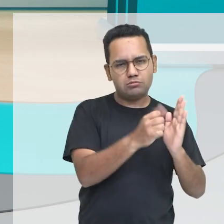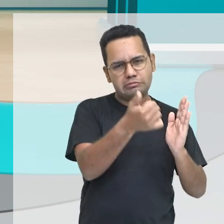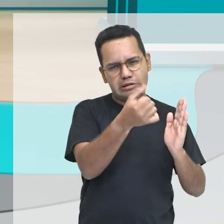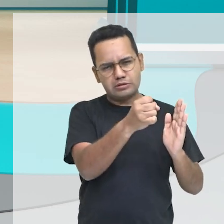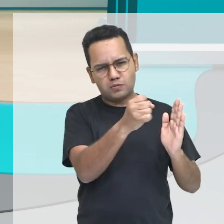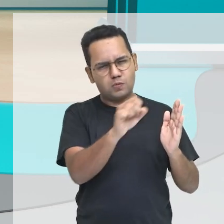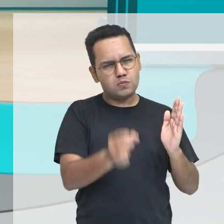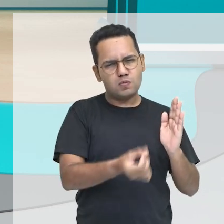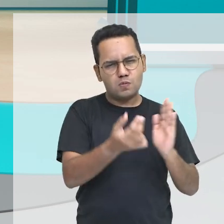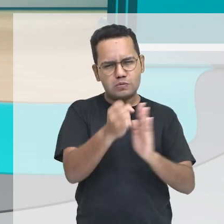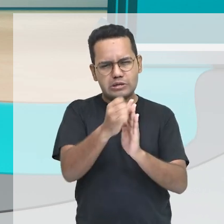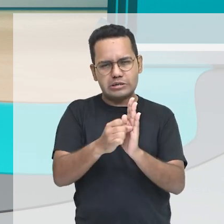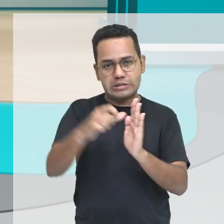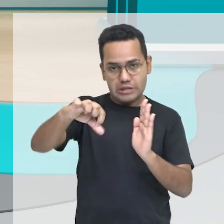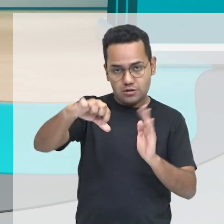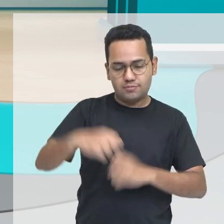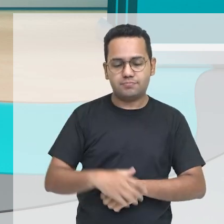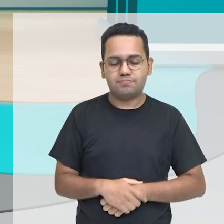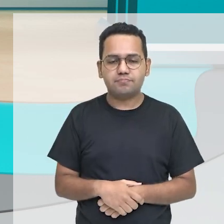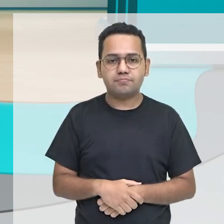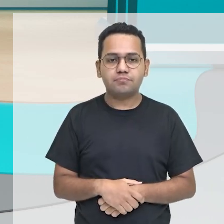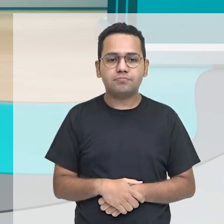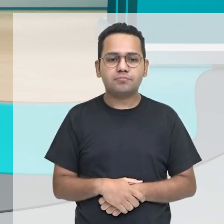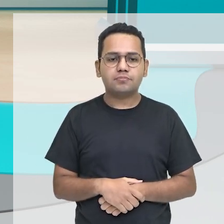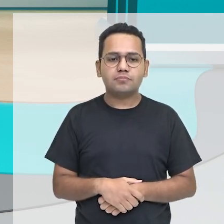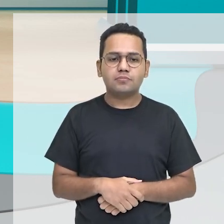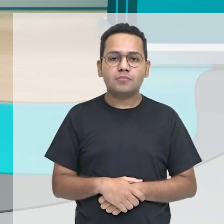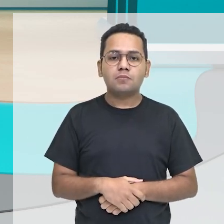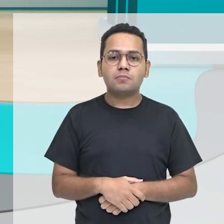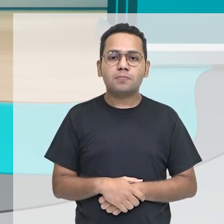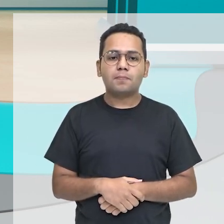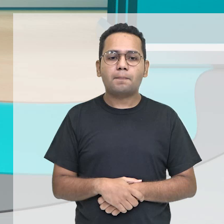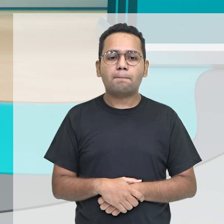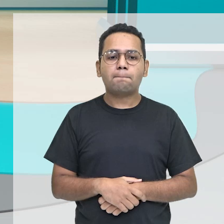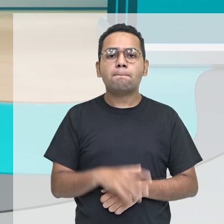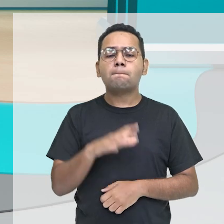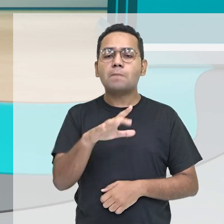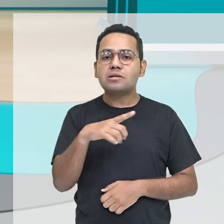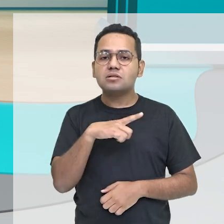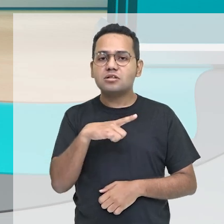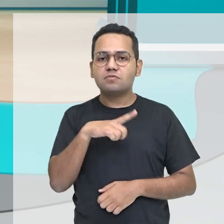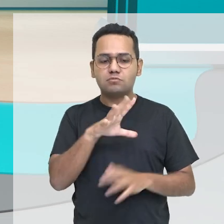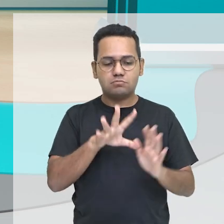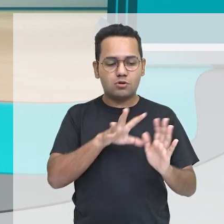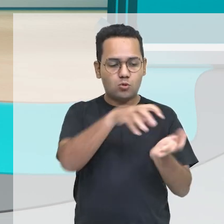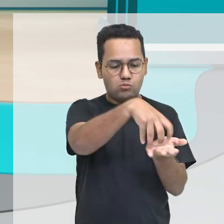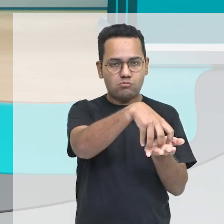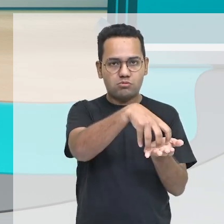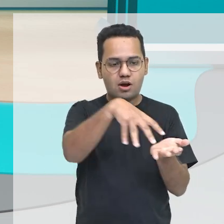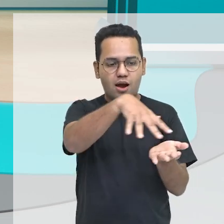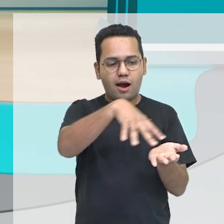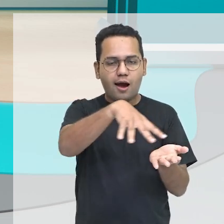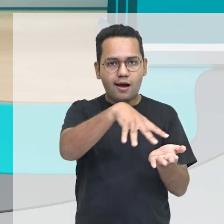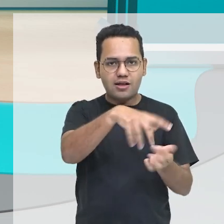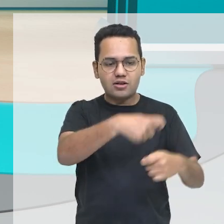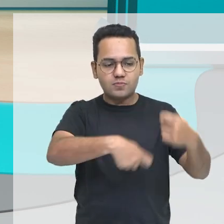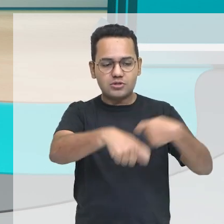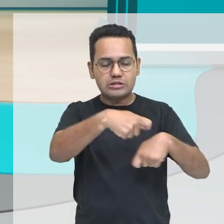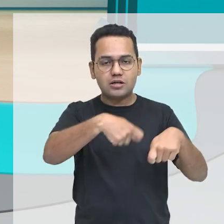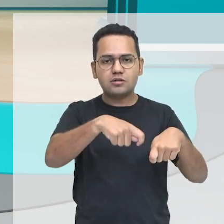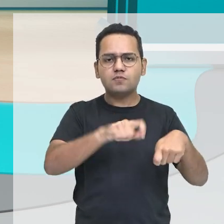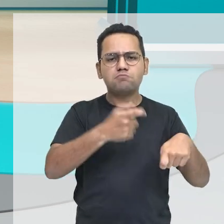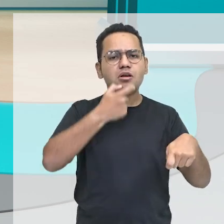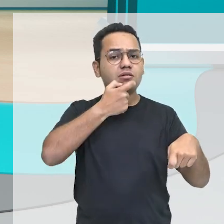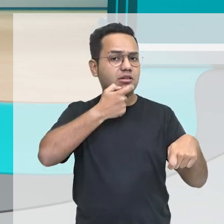19, o Império Britânico ele estabeleceu colônias em terras distantes